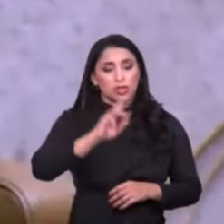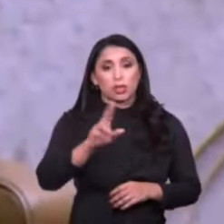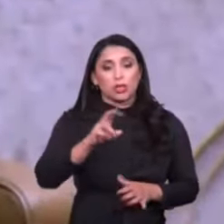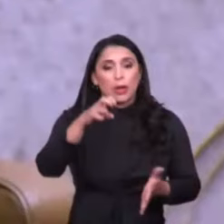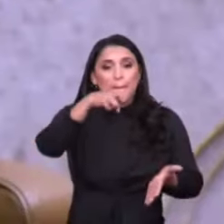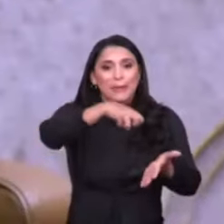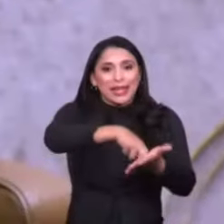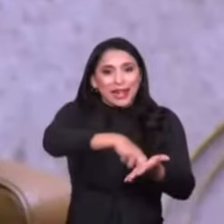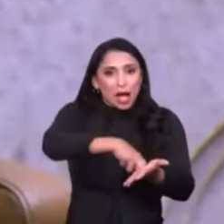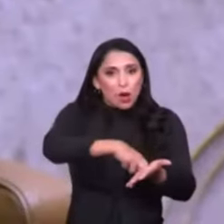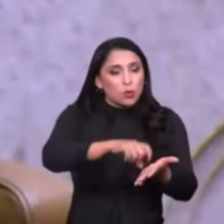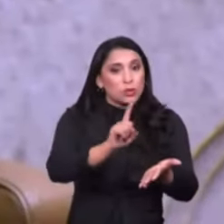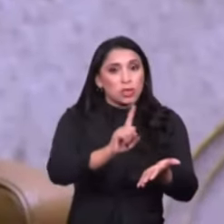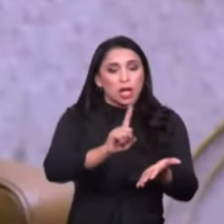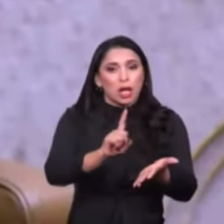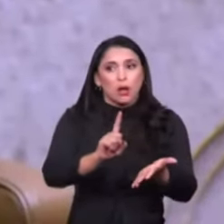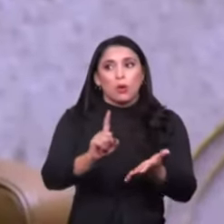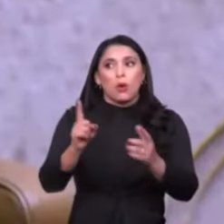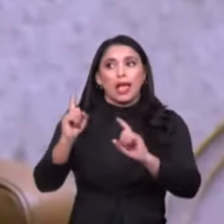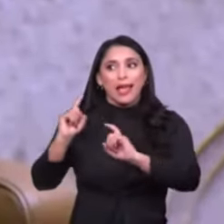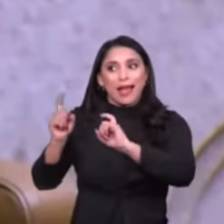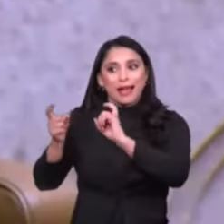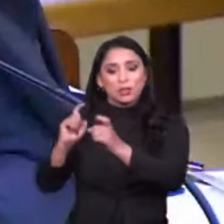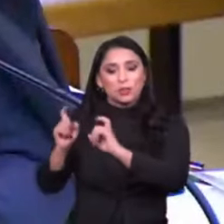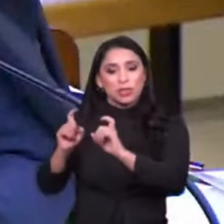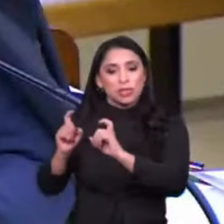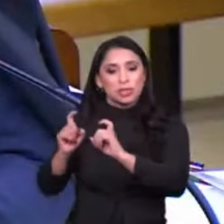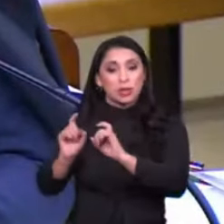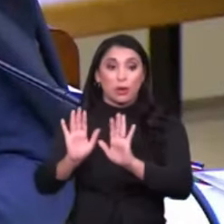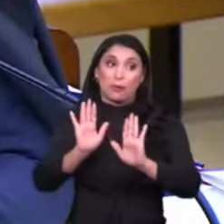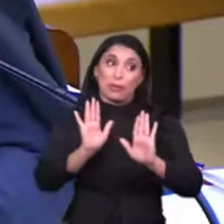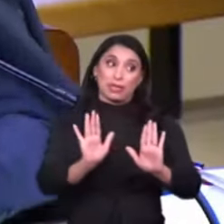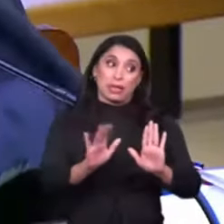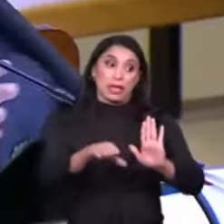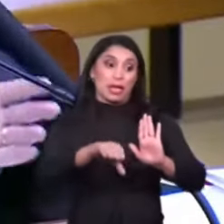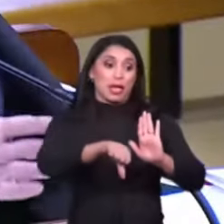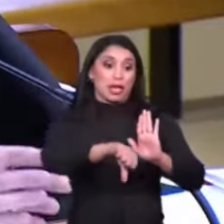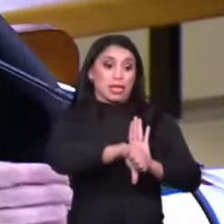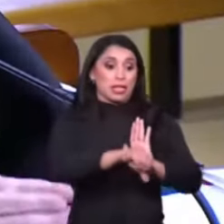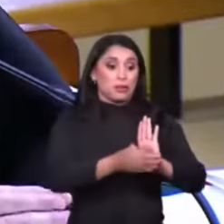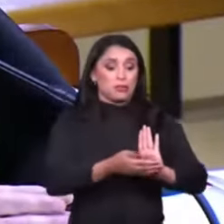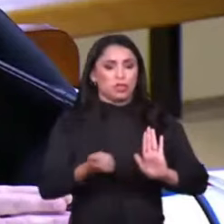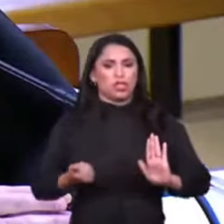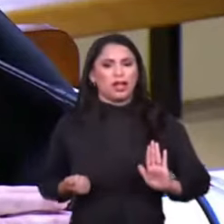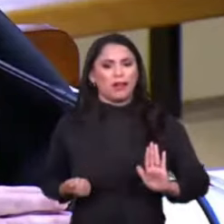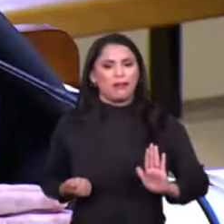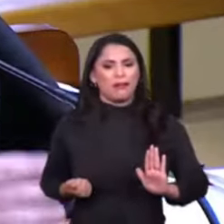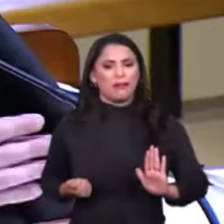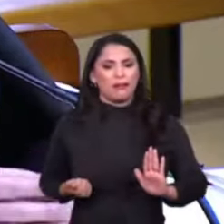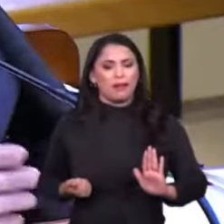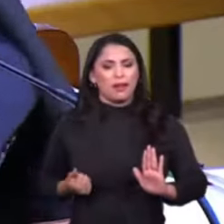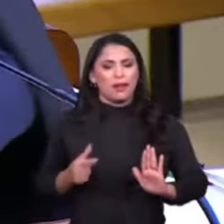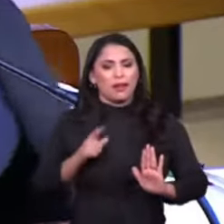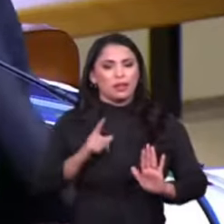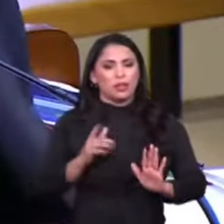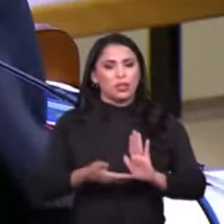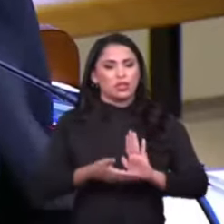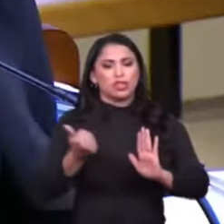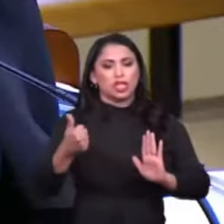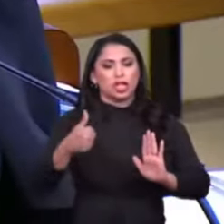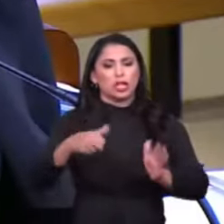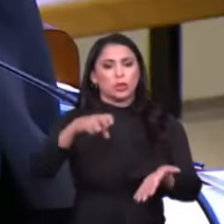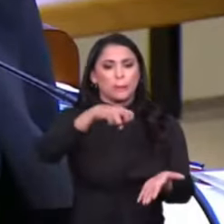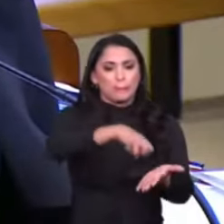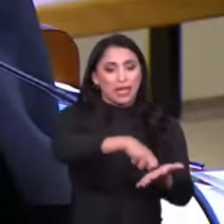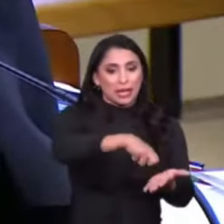sim administrativa. Mas isso é descriminalizar. Eu estou tirando o ilícito penal, passando para um